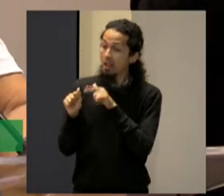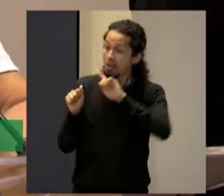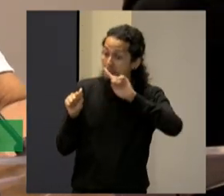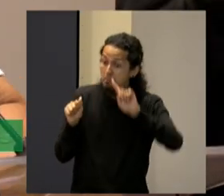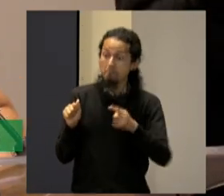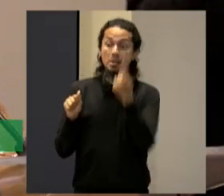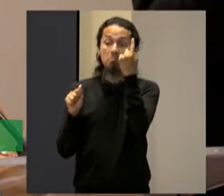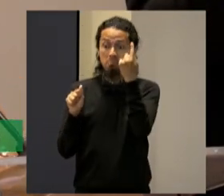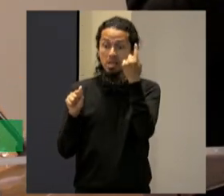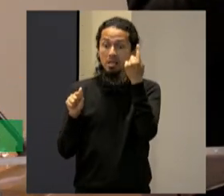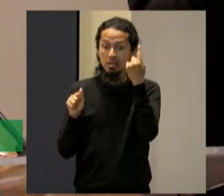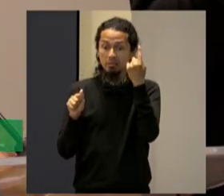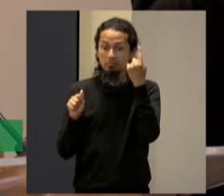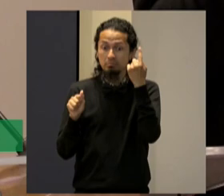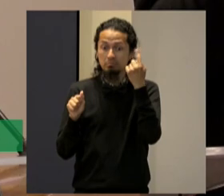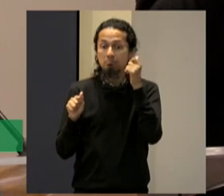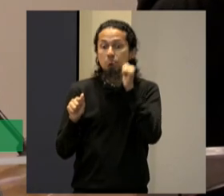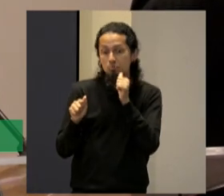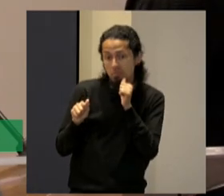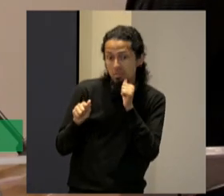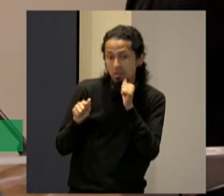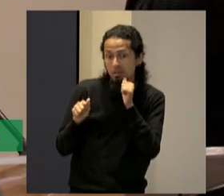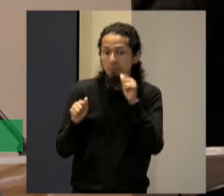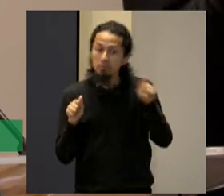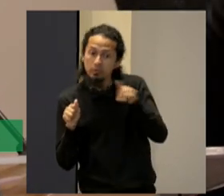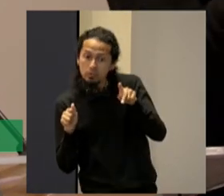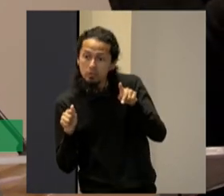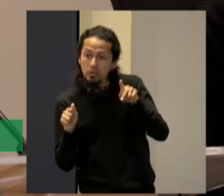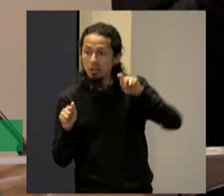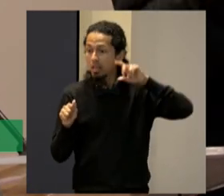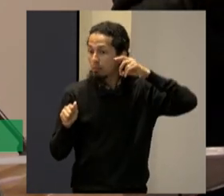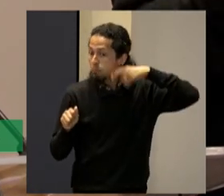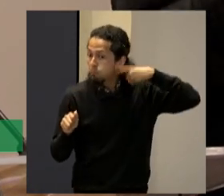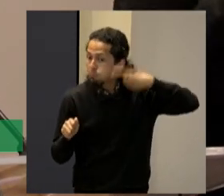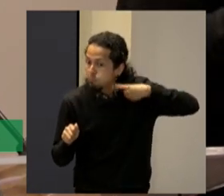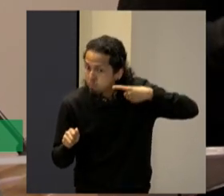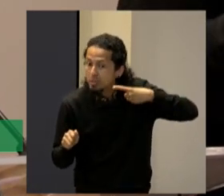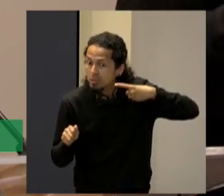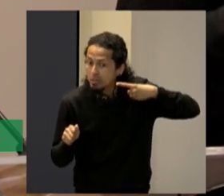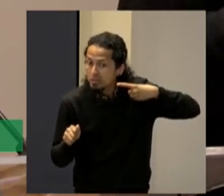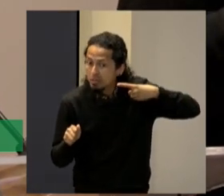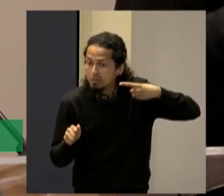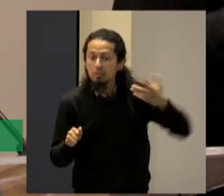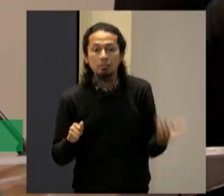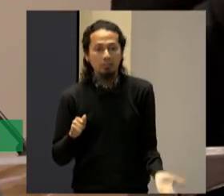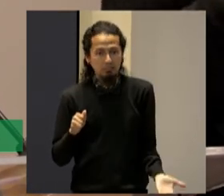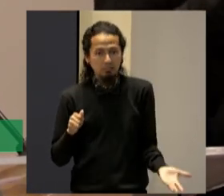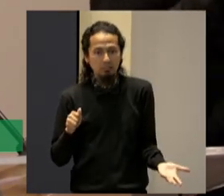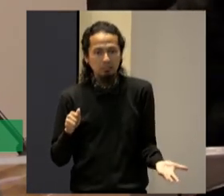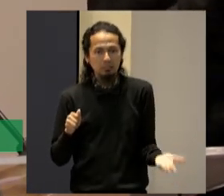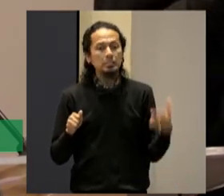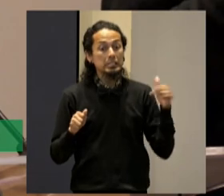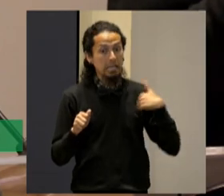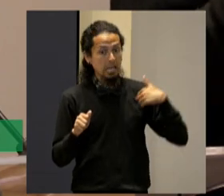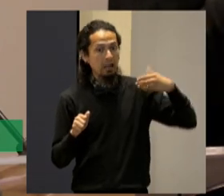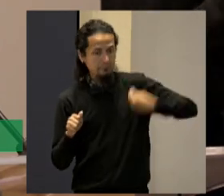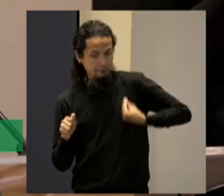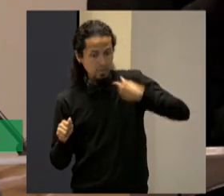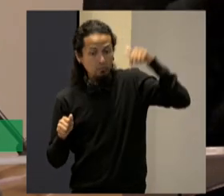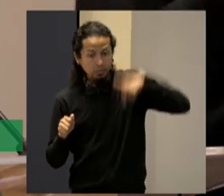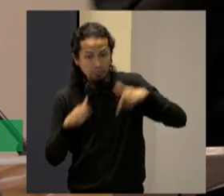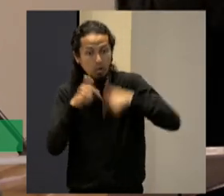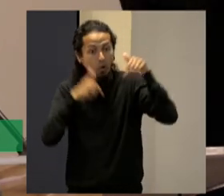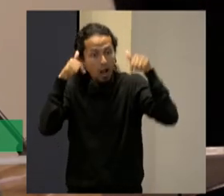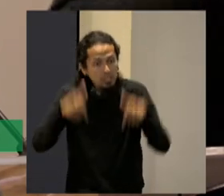ser parlamentar, a primeira mulher professora, a pautar nessa casa muitos dos direitos que nós